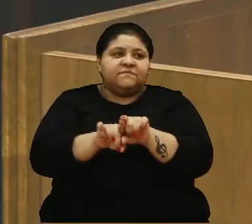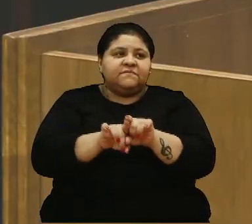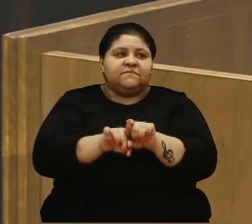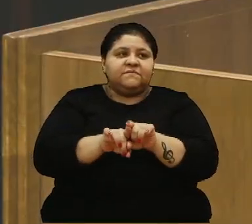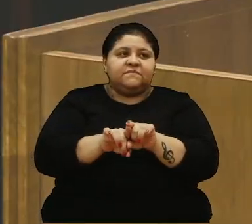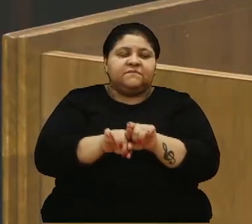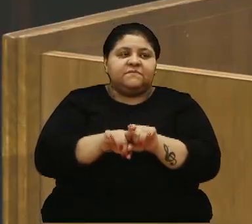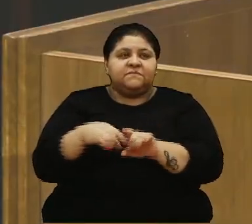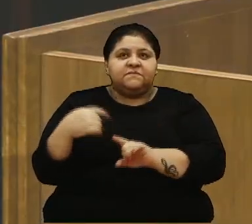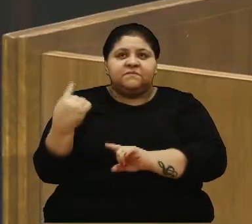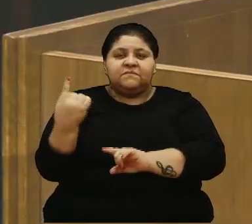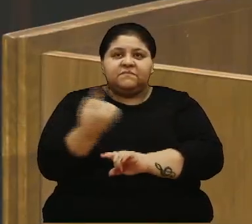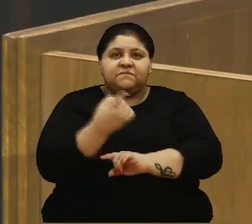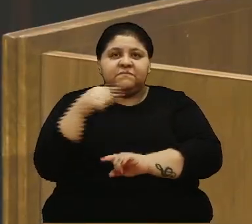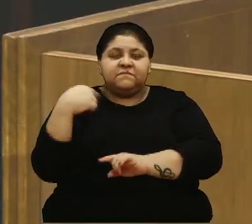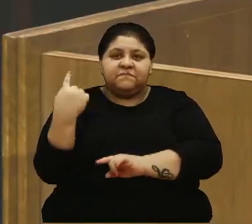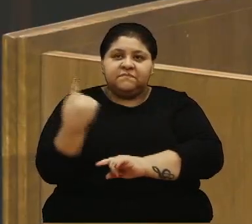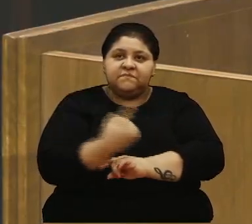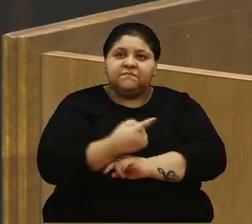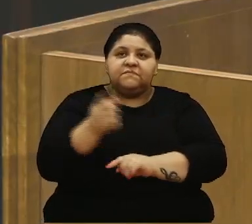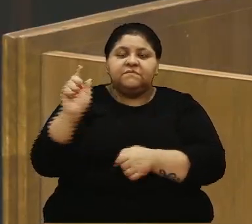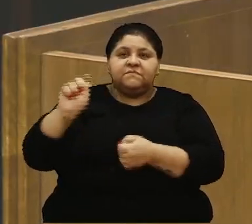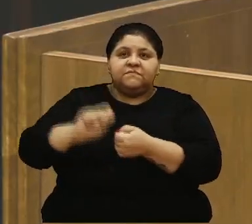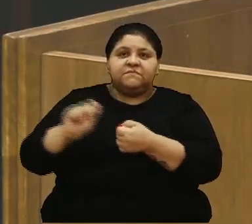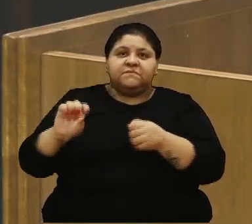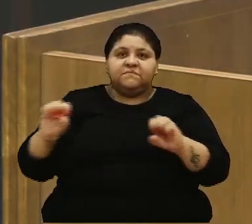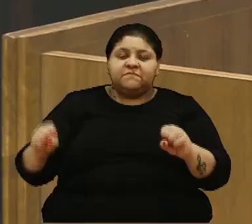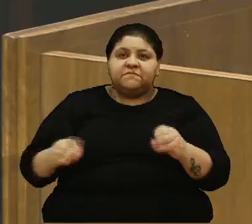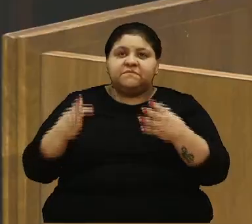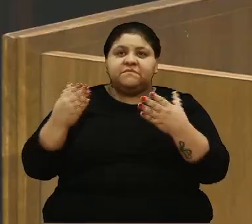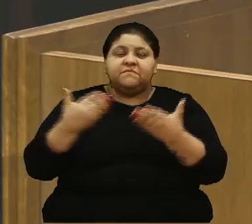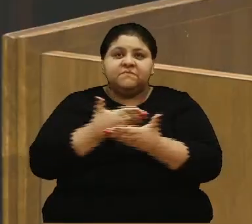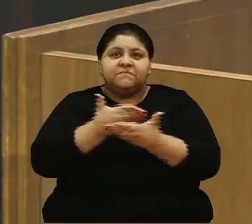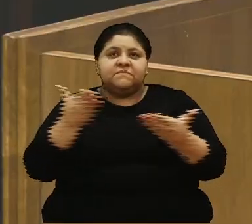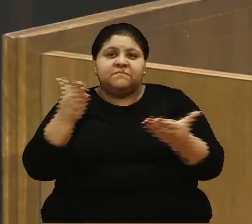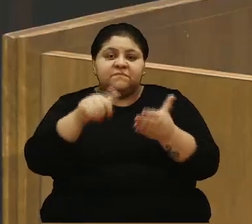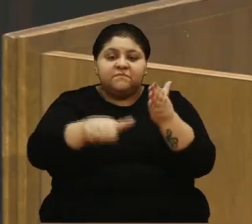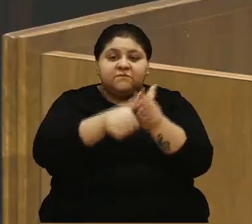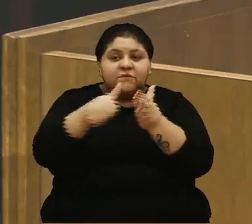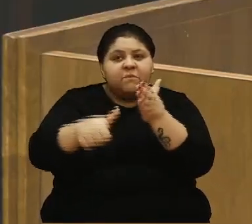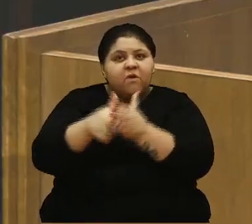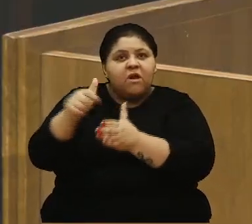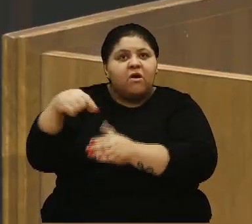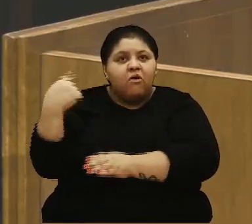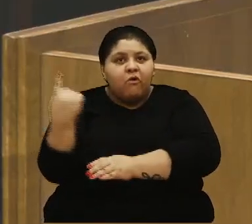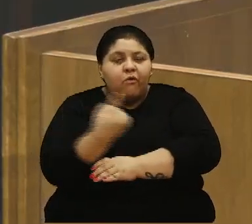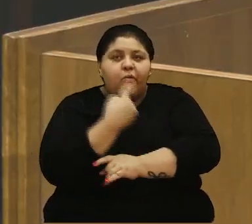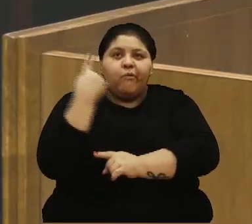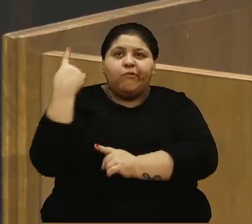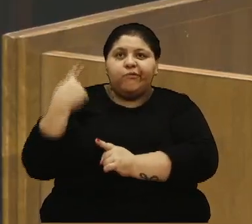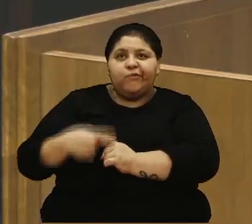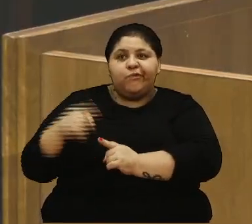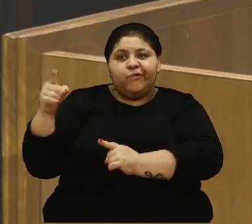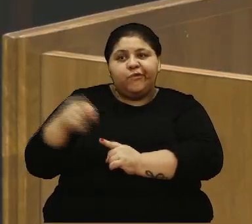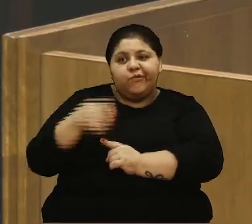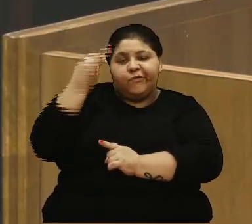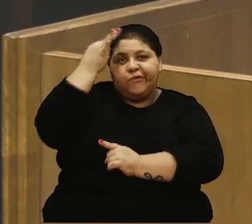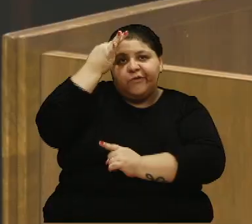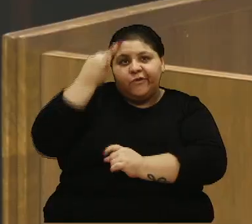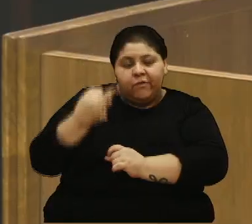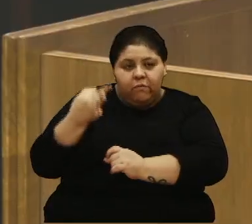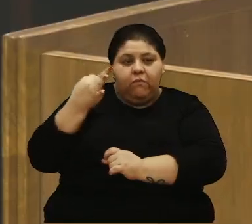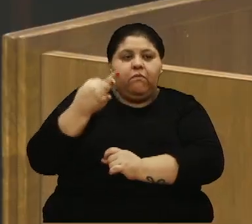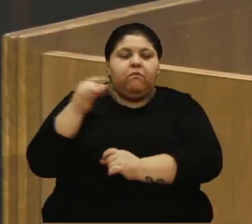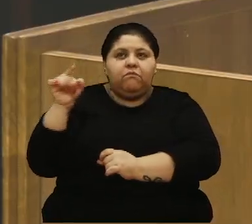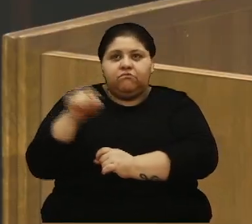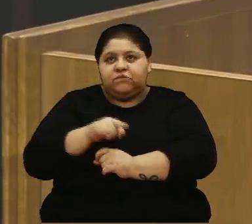importante na rede e o quanto a gente está fazendo um evento desse para buscar qualificar os nossos mesmo, né? Porque esse é um entendimento e